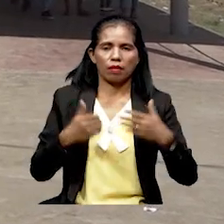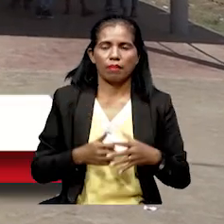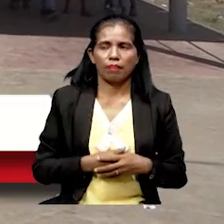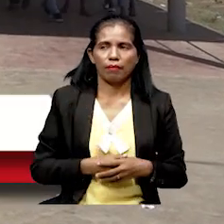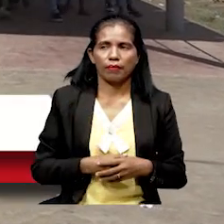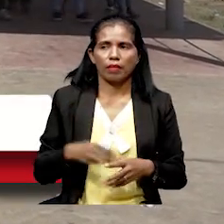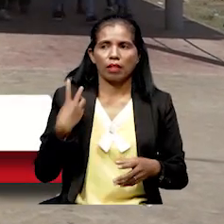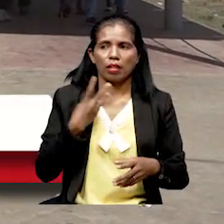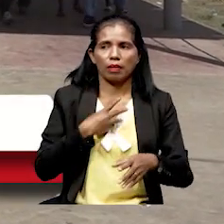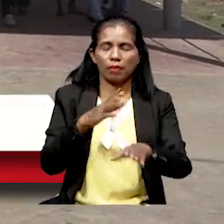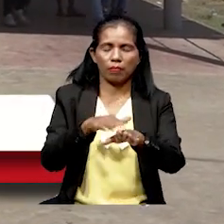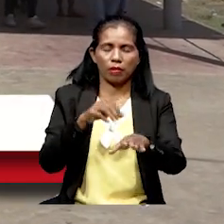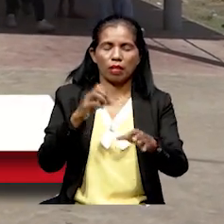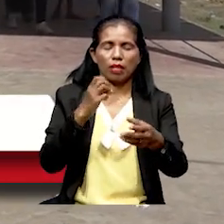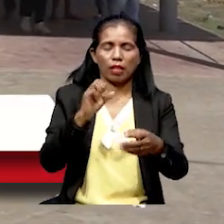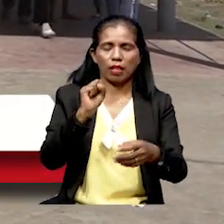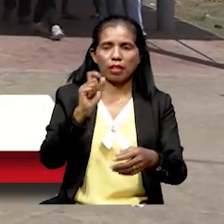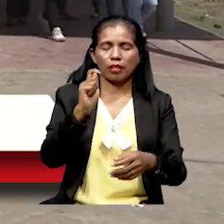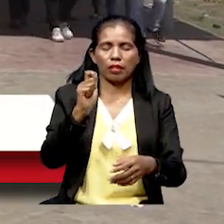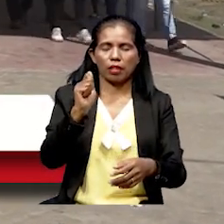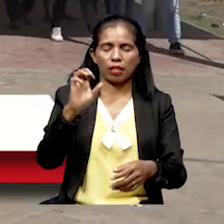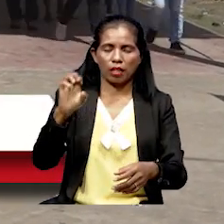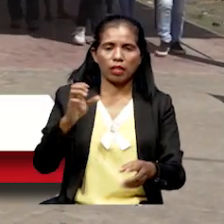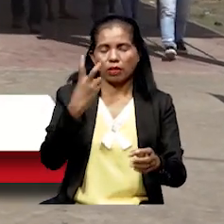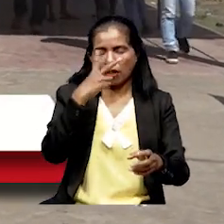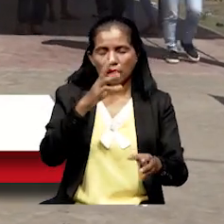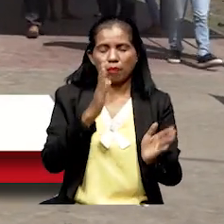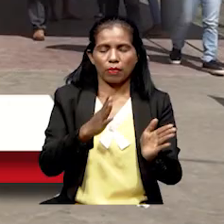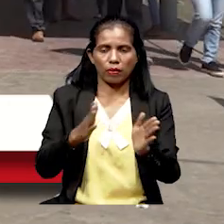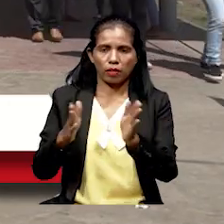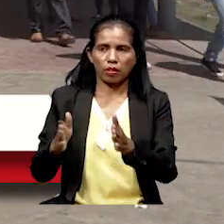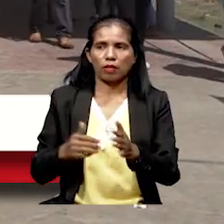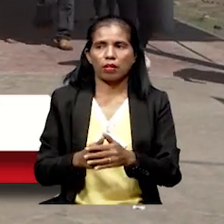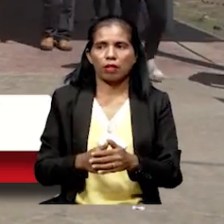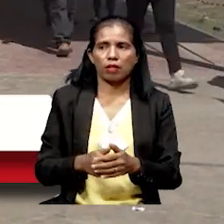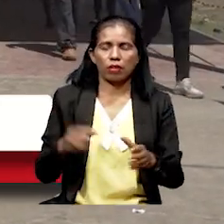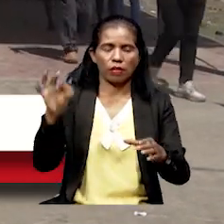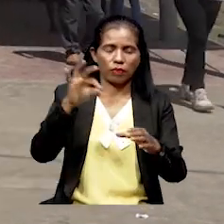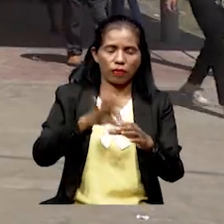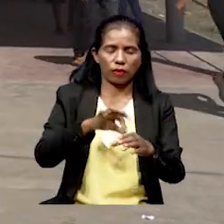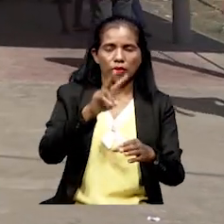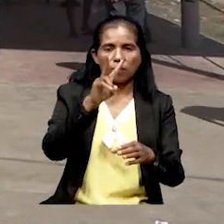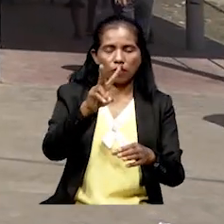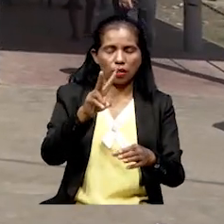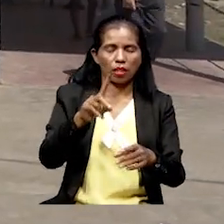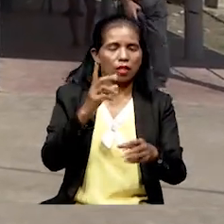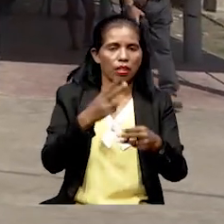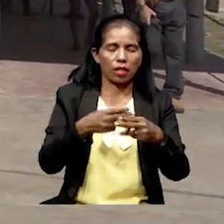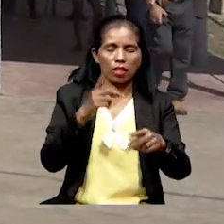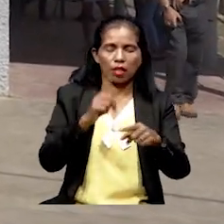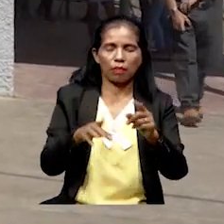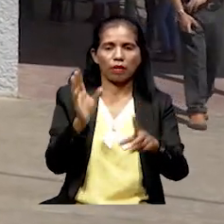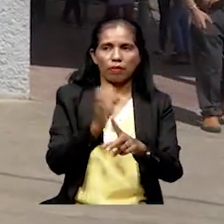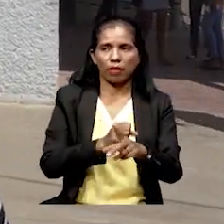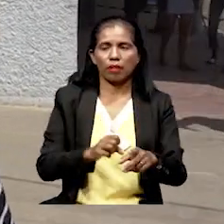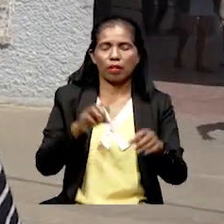Oi nami komunikato na bastai atu hare proses idane. Tamba oi e segunda volta ne turlos naran la pele falta. E idane maka stai